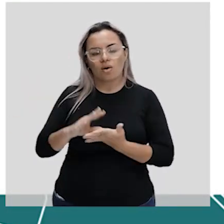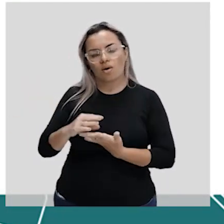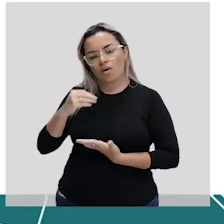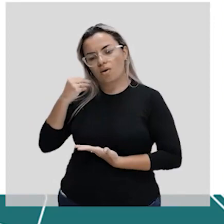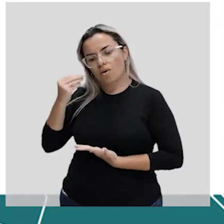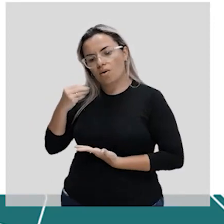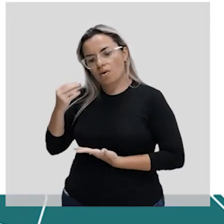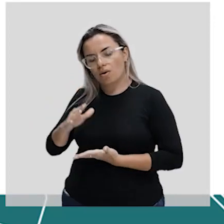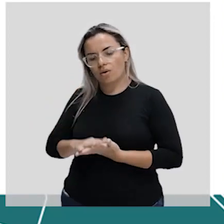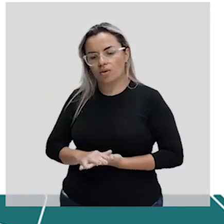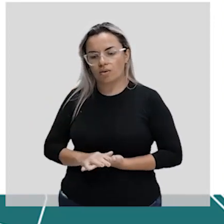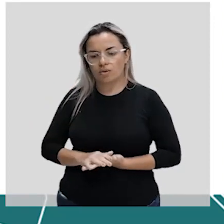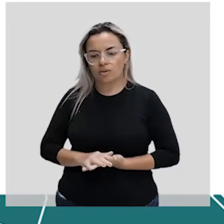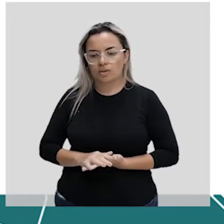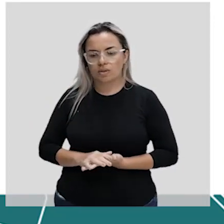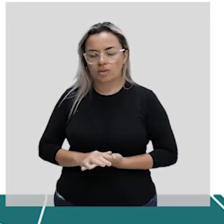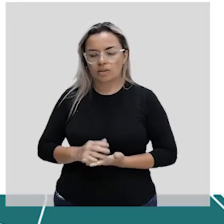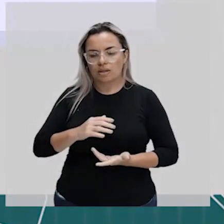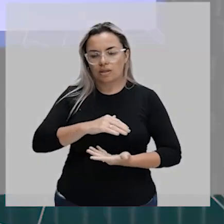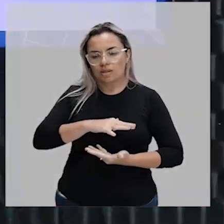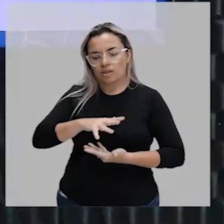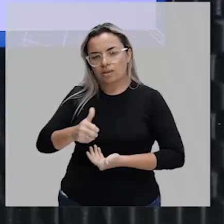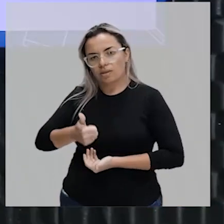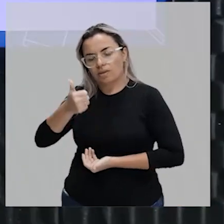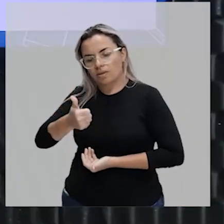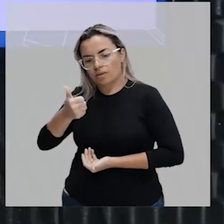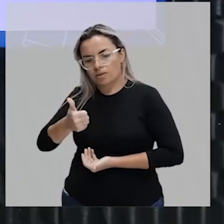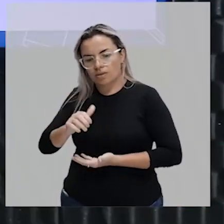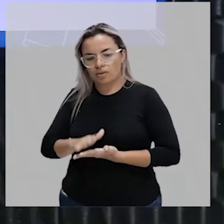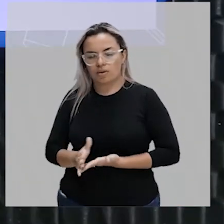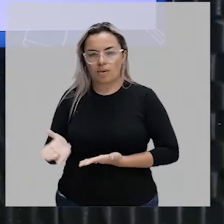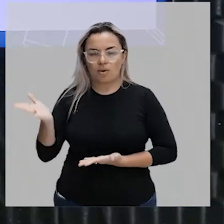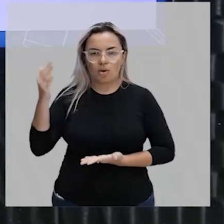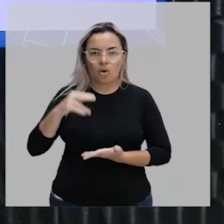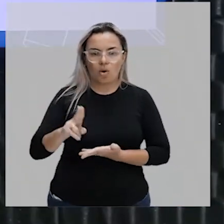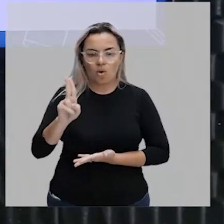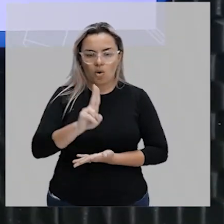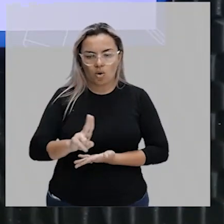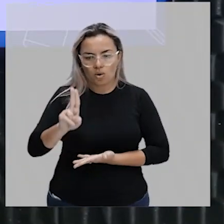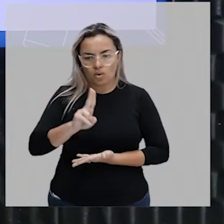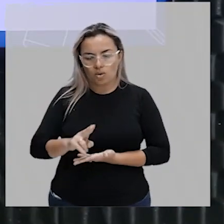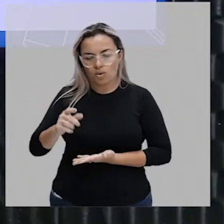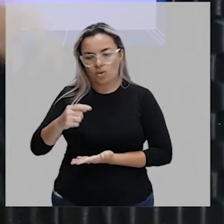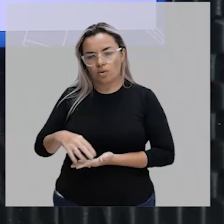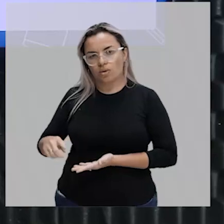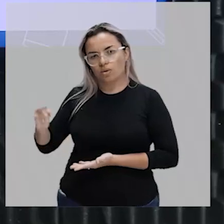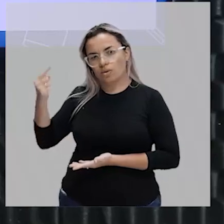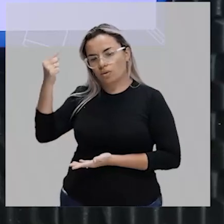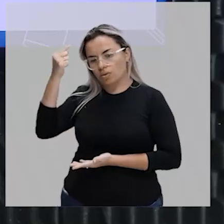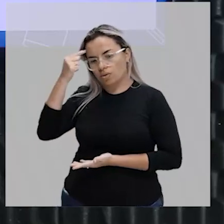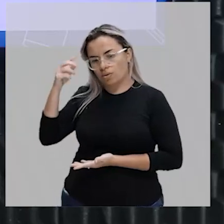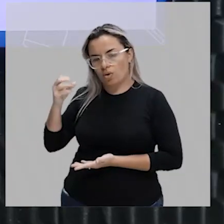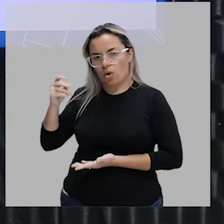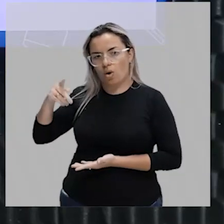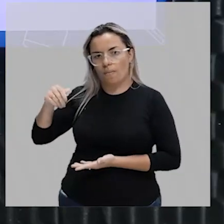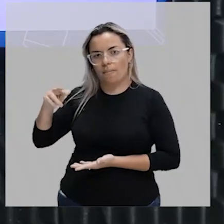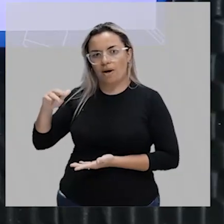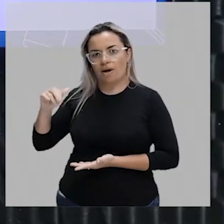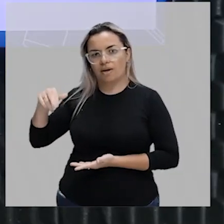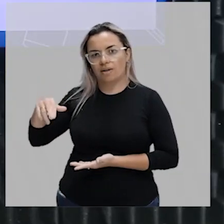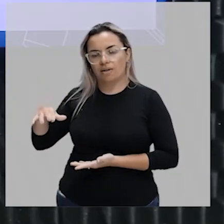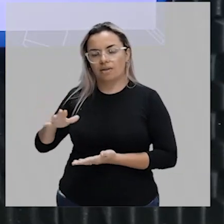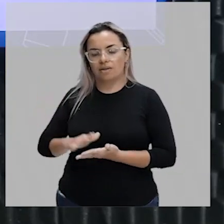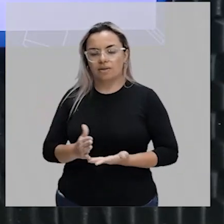primitiva? Pegando a ideia lá daqueles pensadores lá, o Oparin e Haldane, eles